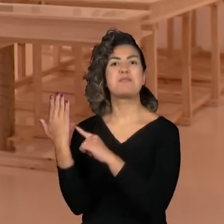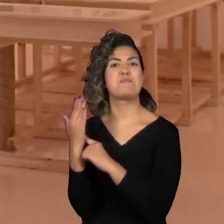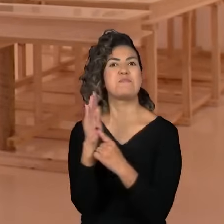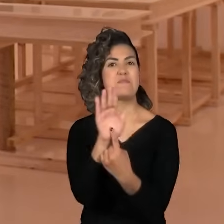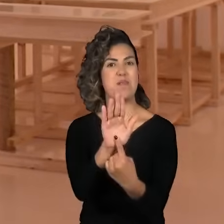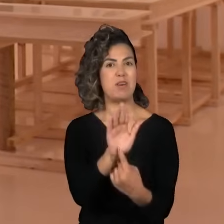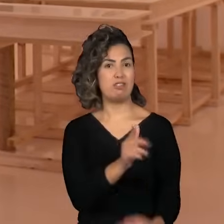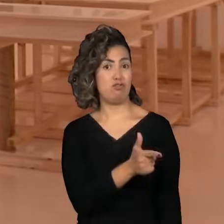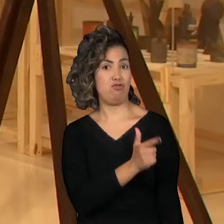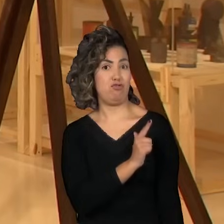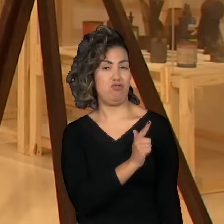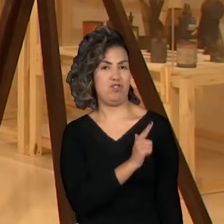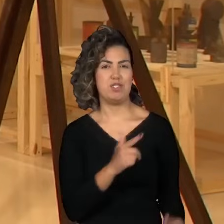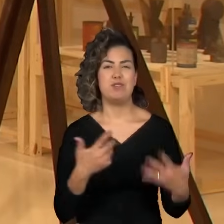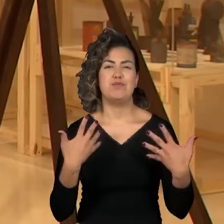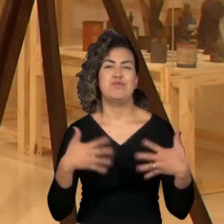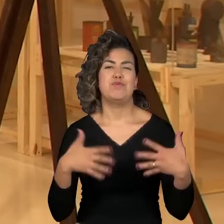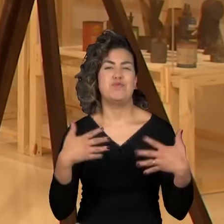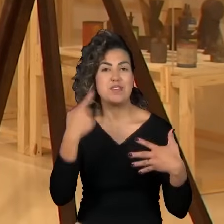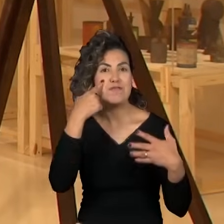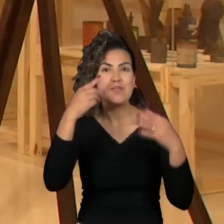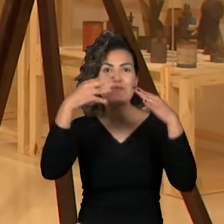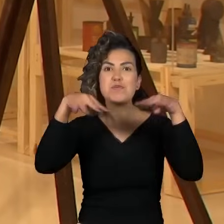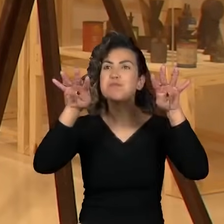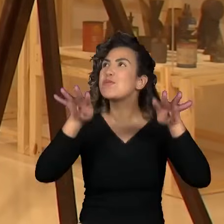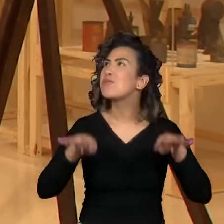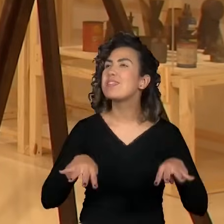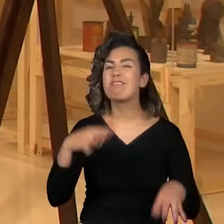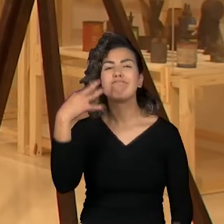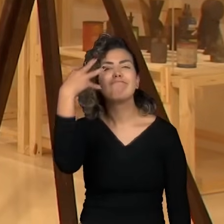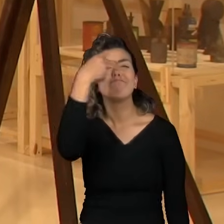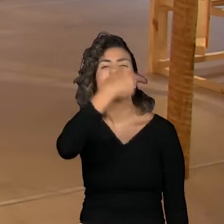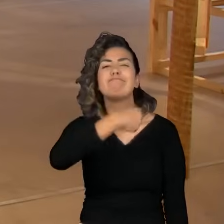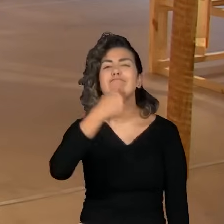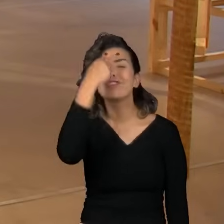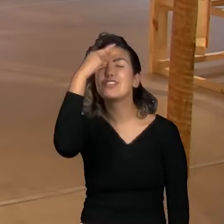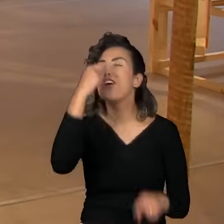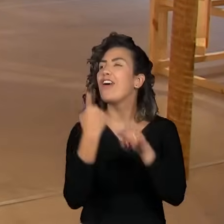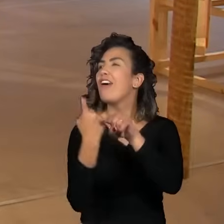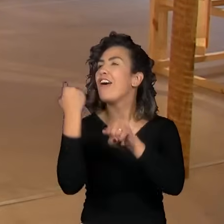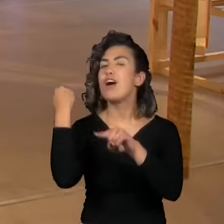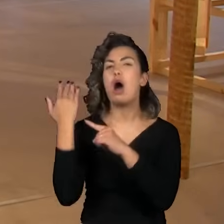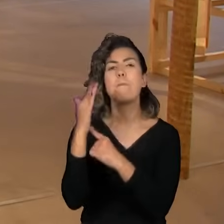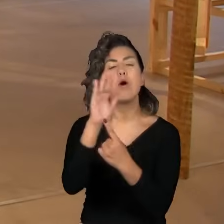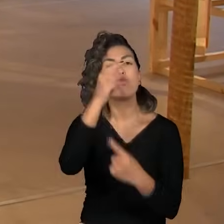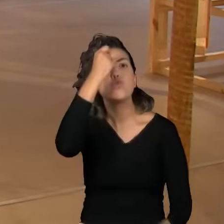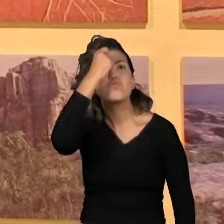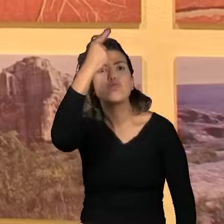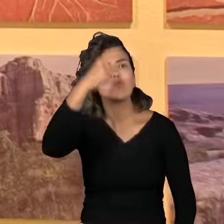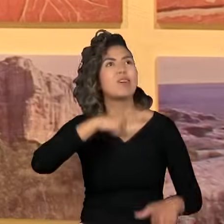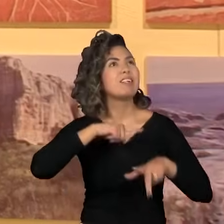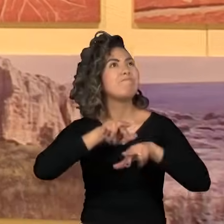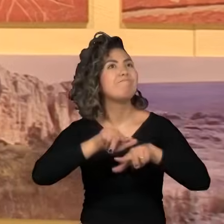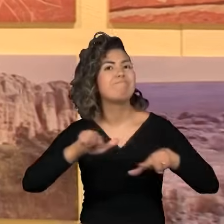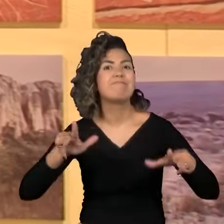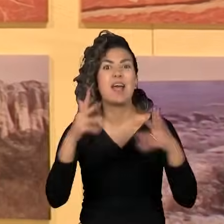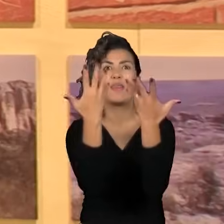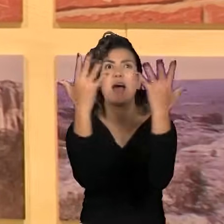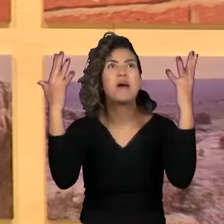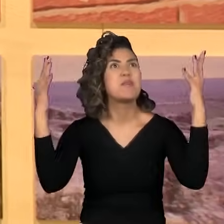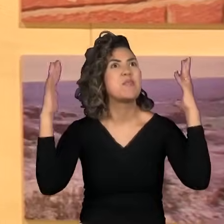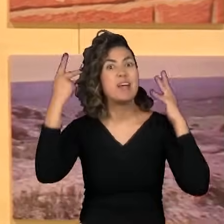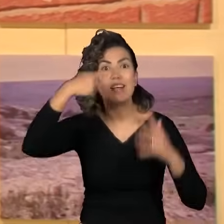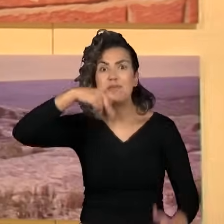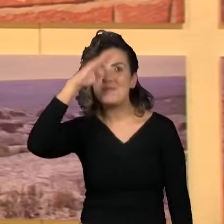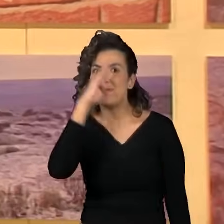A exposição Ensaios para o Museu das Origens resgata a história da riqueza cultural e da natureza do nosso país.